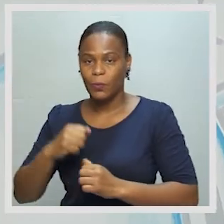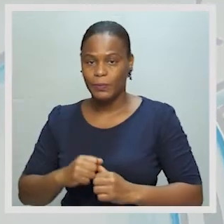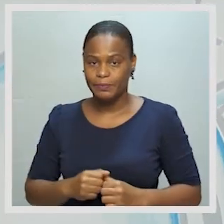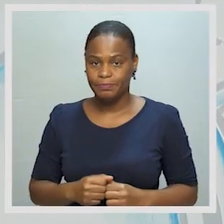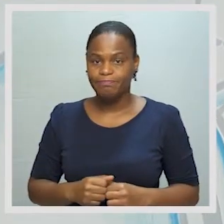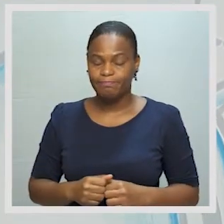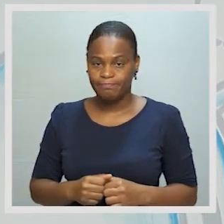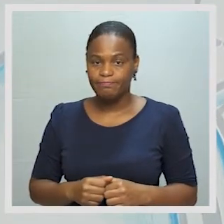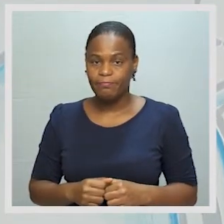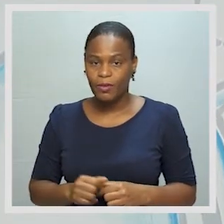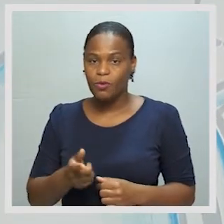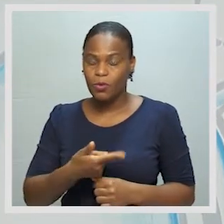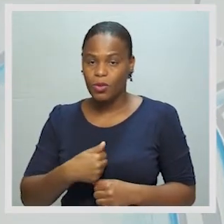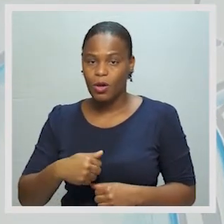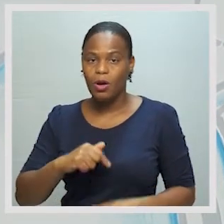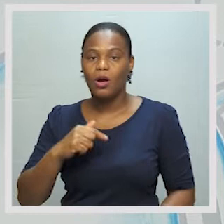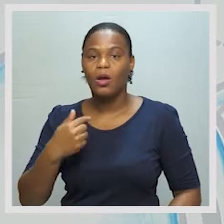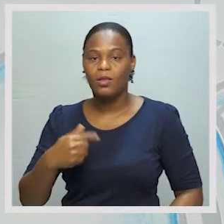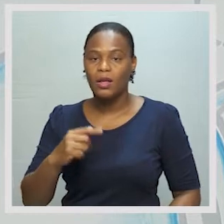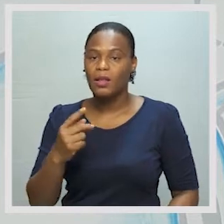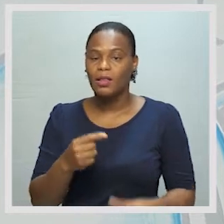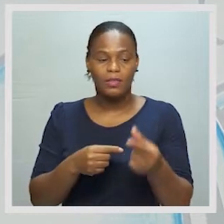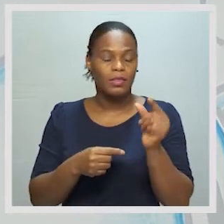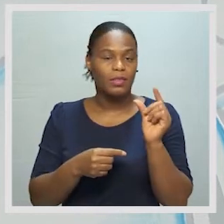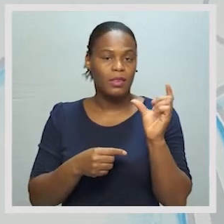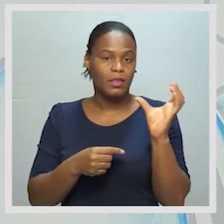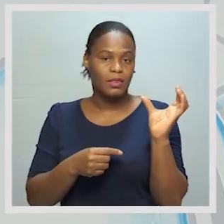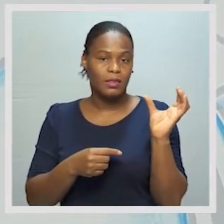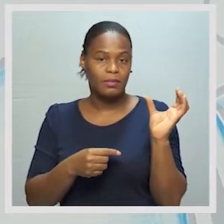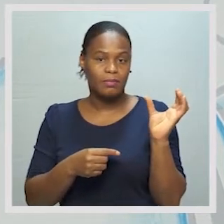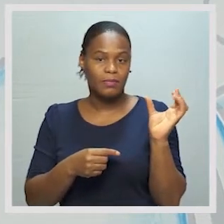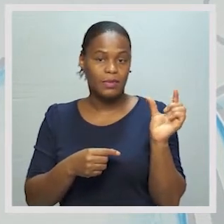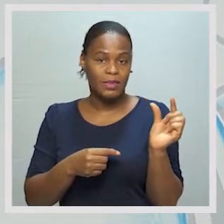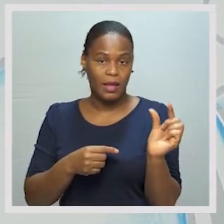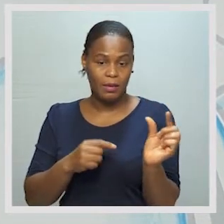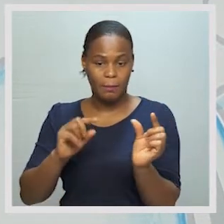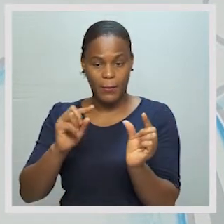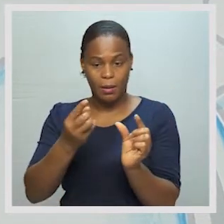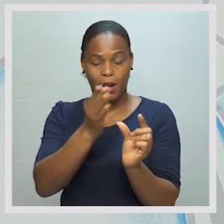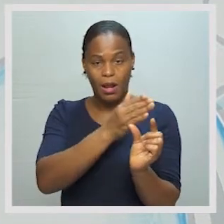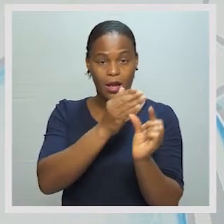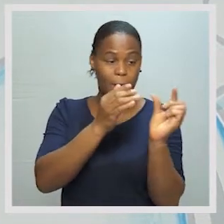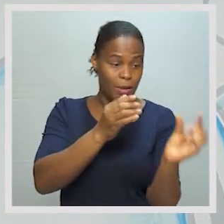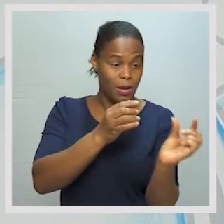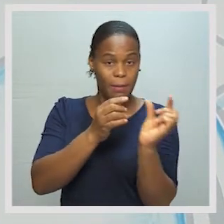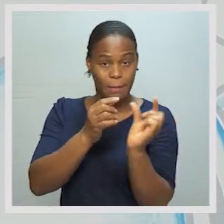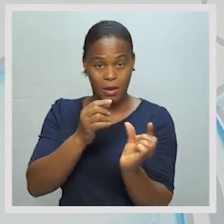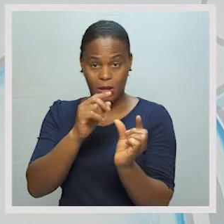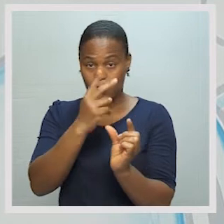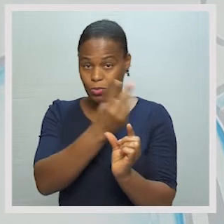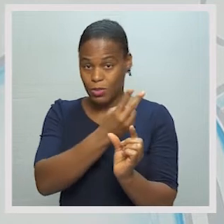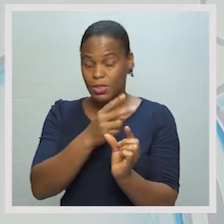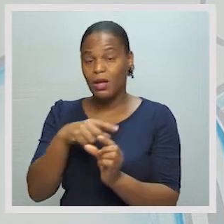Então, temos 2 termos no primeiro membro, que é o que está antes do sinal igual, e